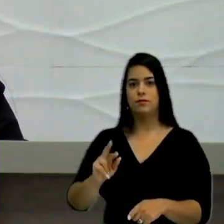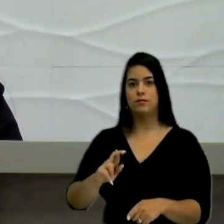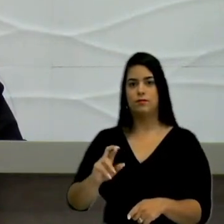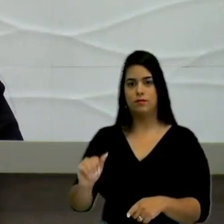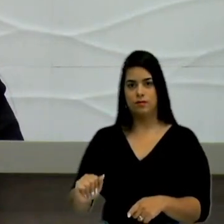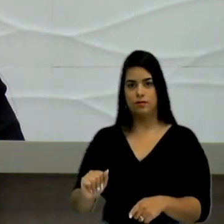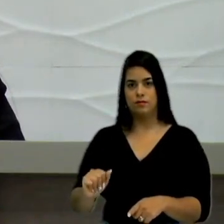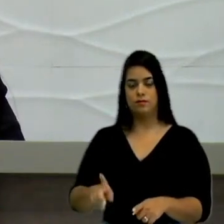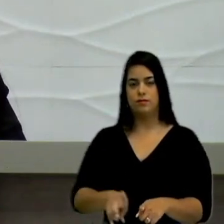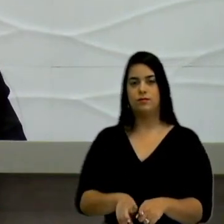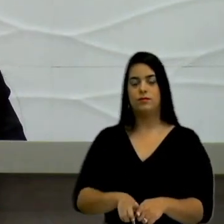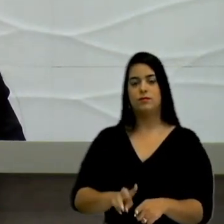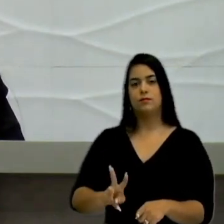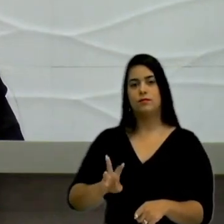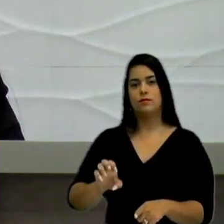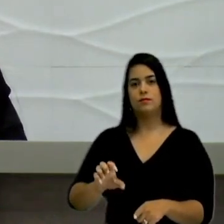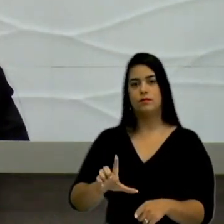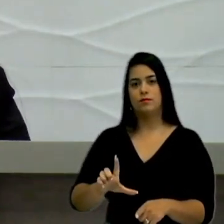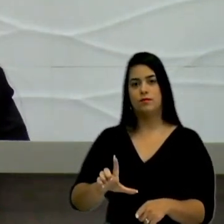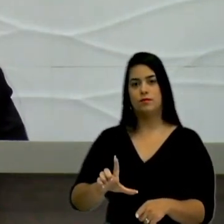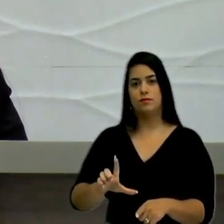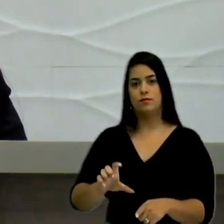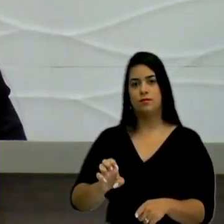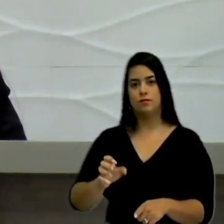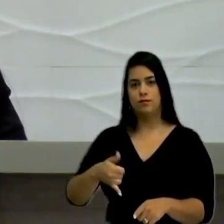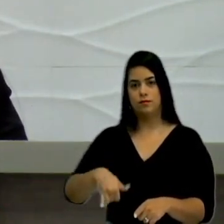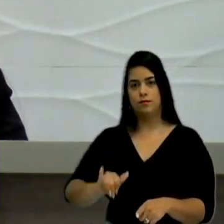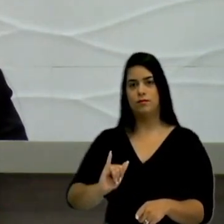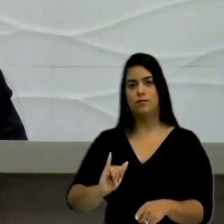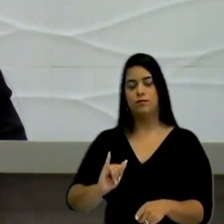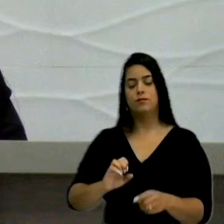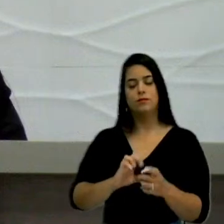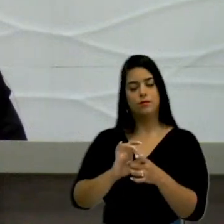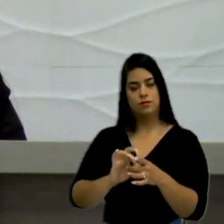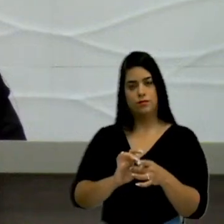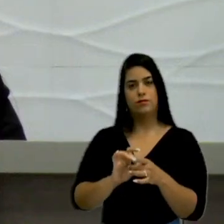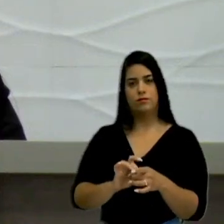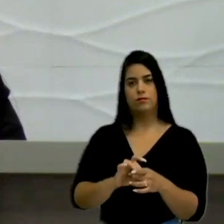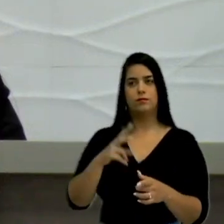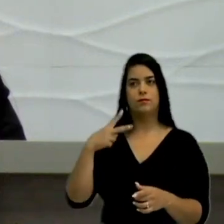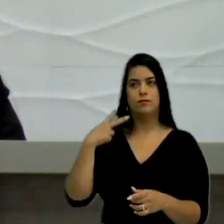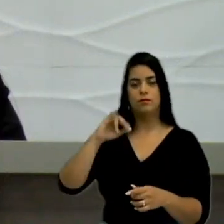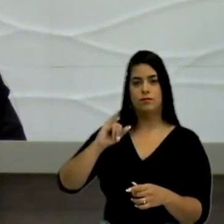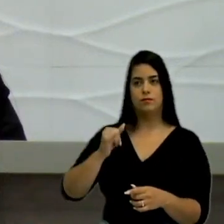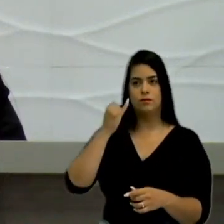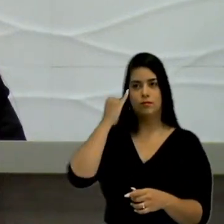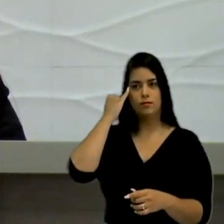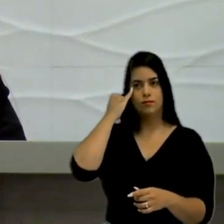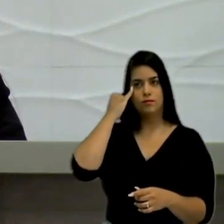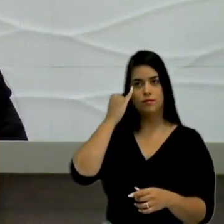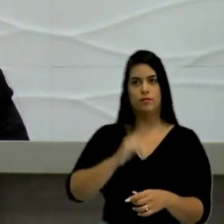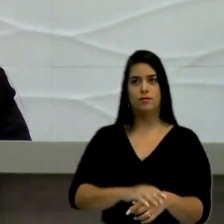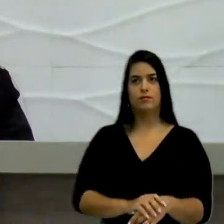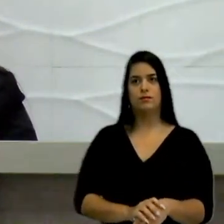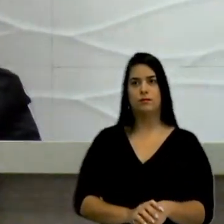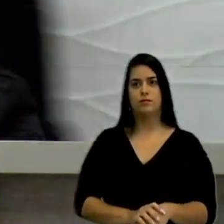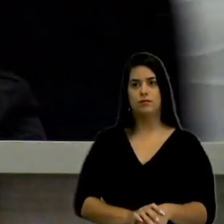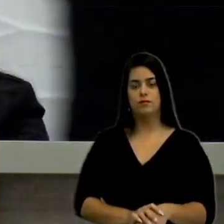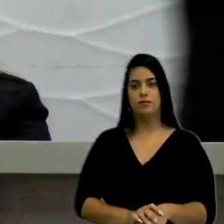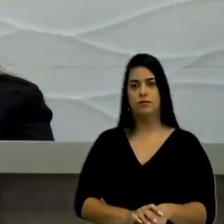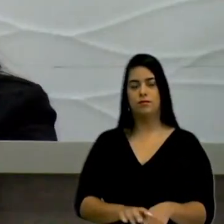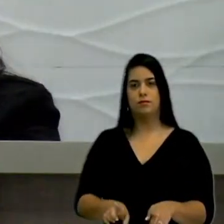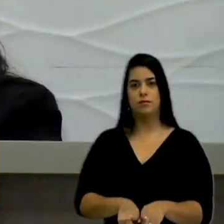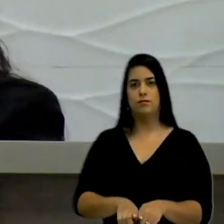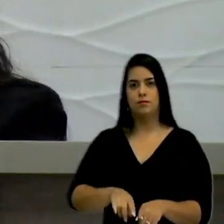Deri. Wesley também, eu quero associar ao vereador Júnior, do sindicato. Jorge Feliciano e